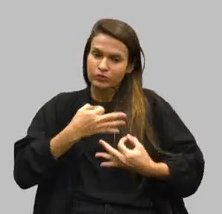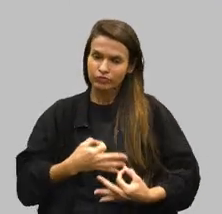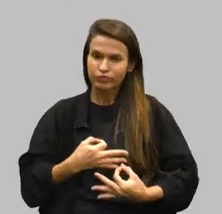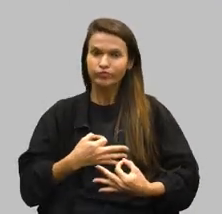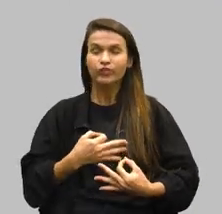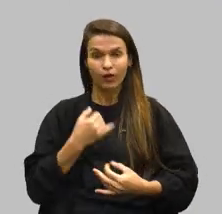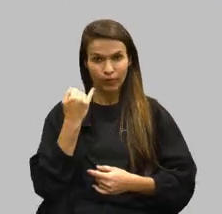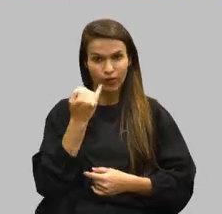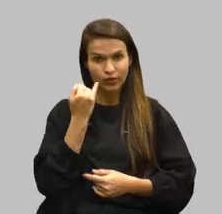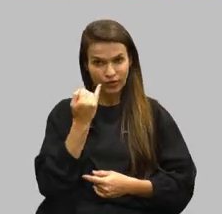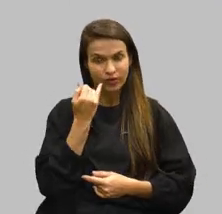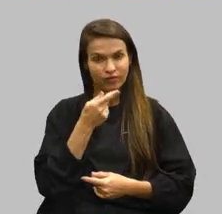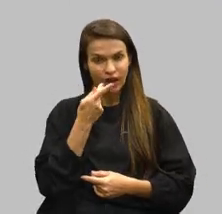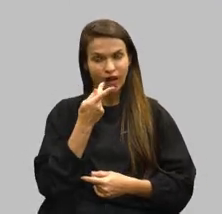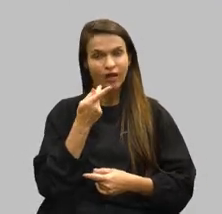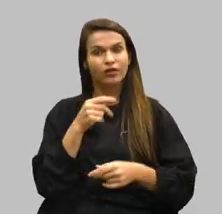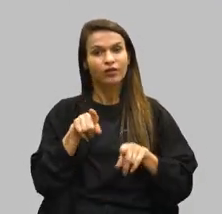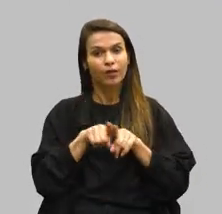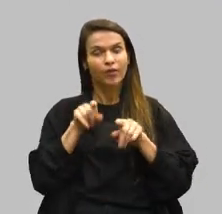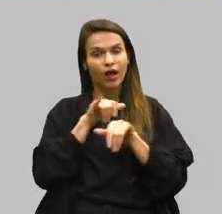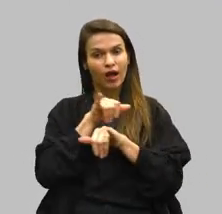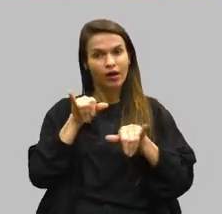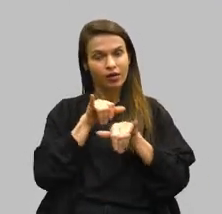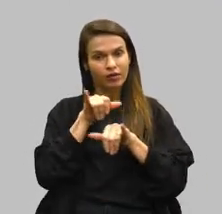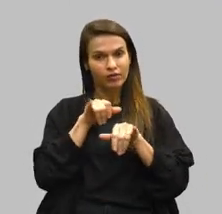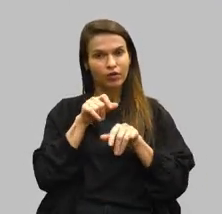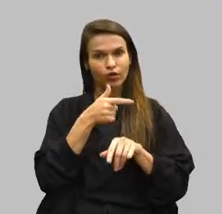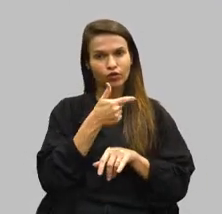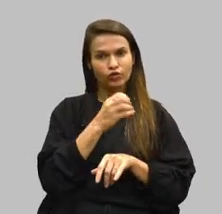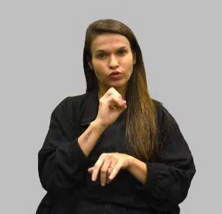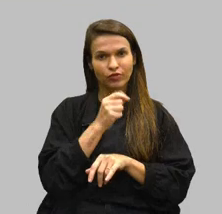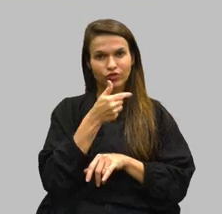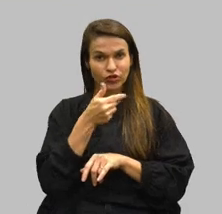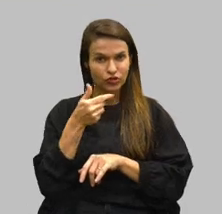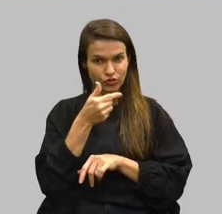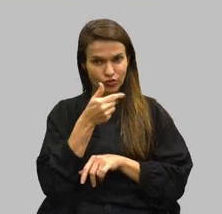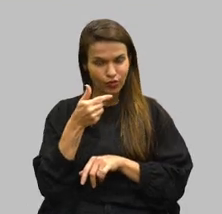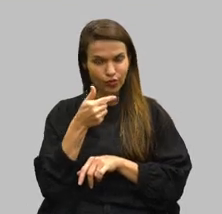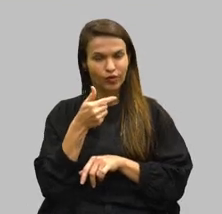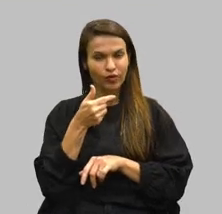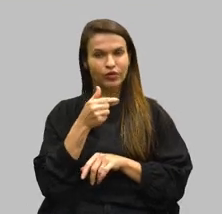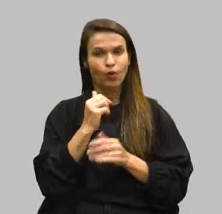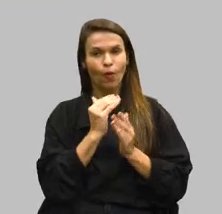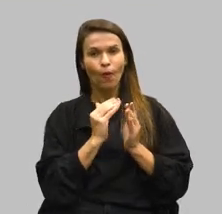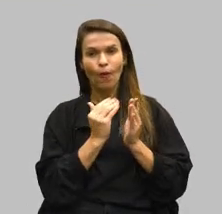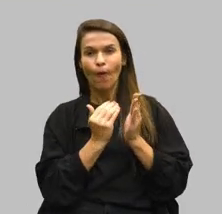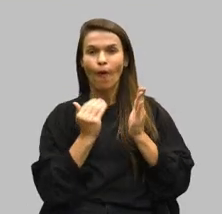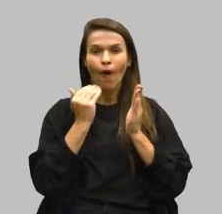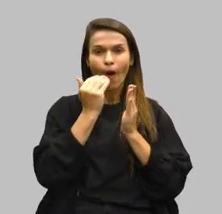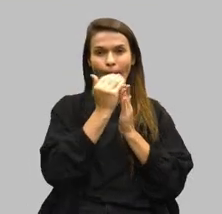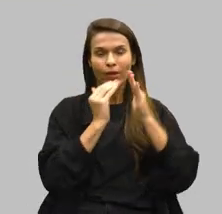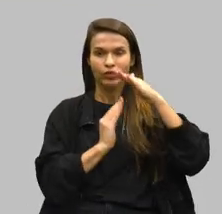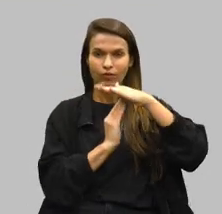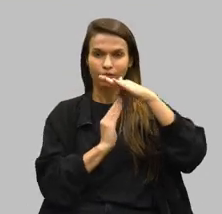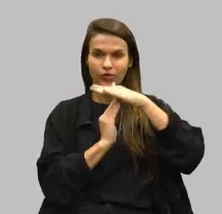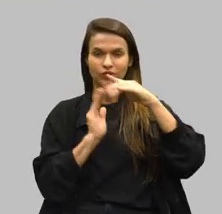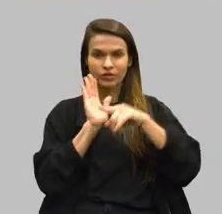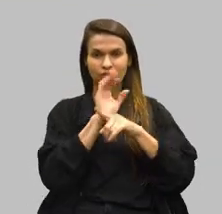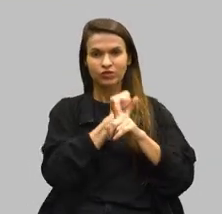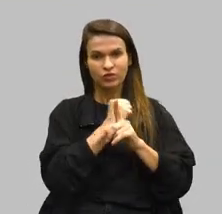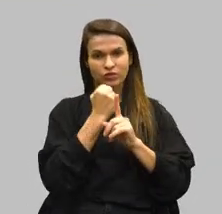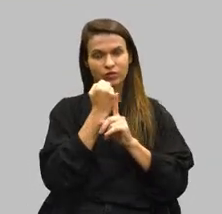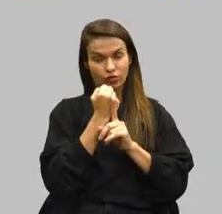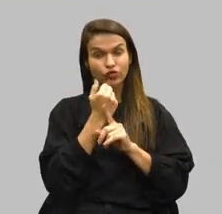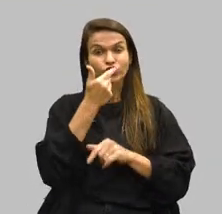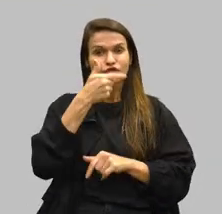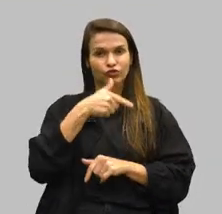também estamos aqui anunciando nós anunciamos em 2022 eh um aumento do piso de assistência social e mais